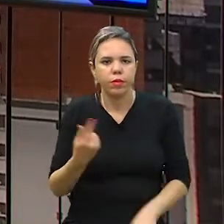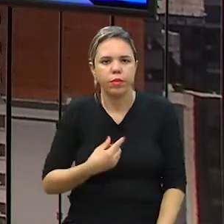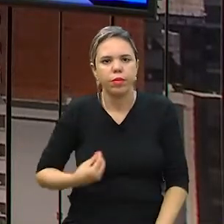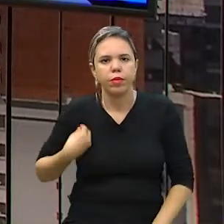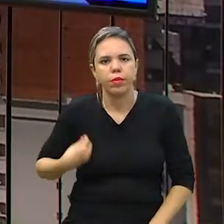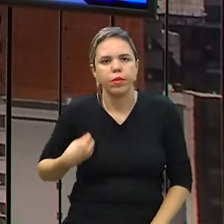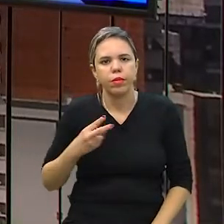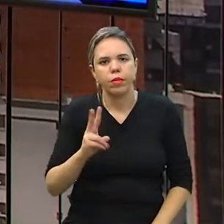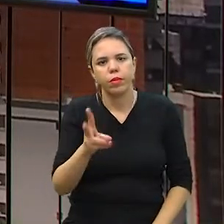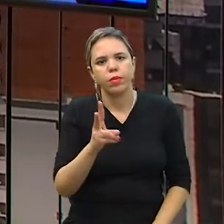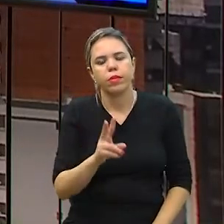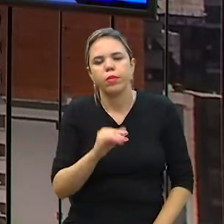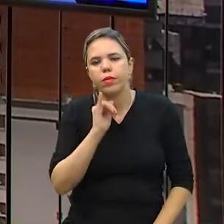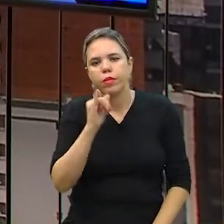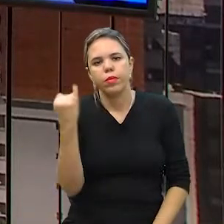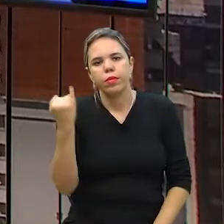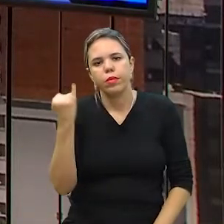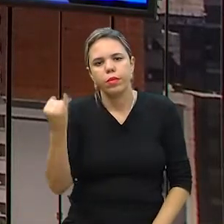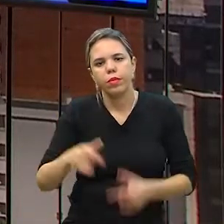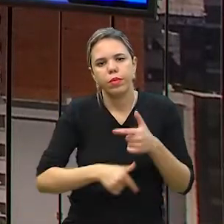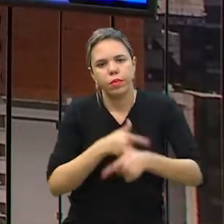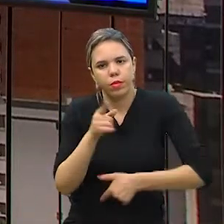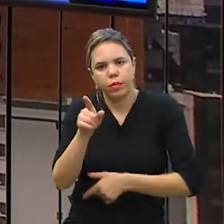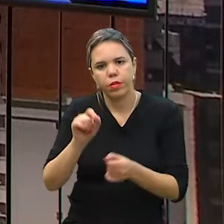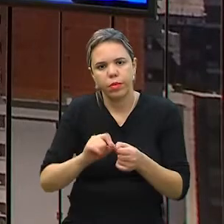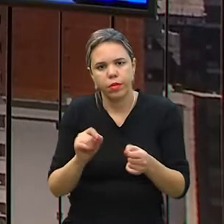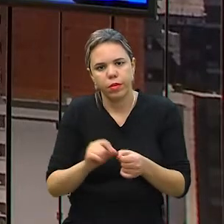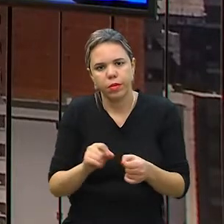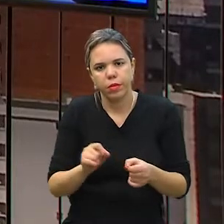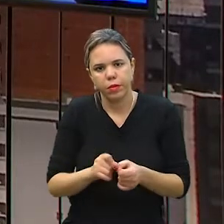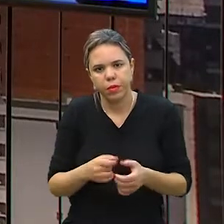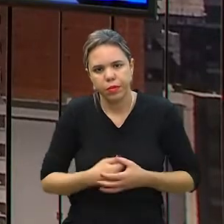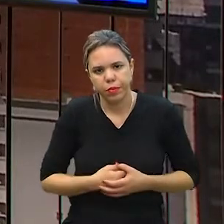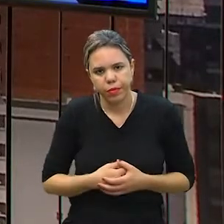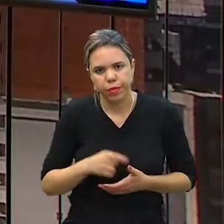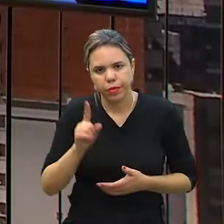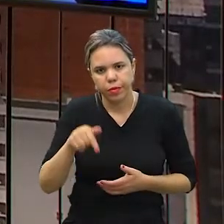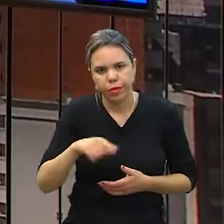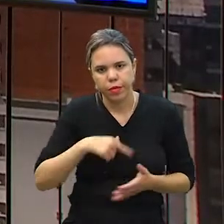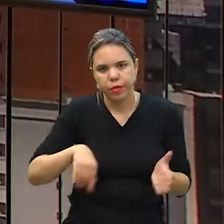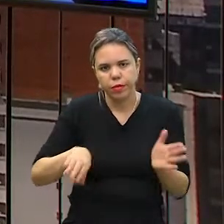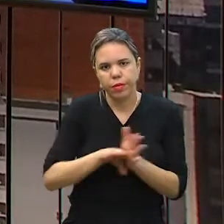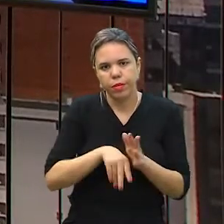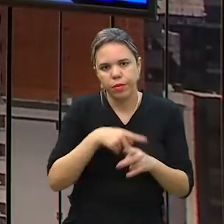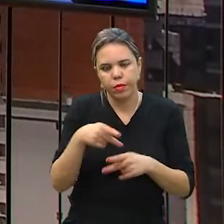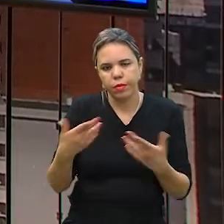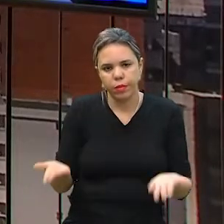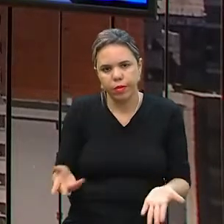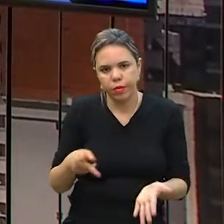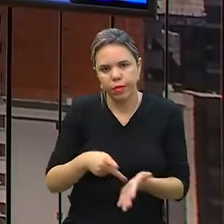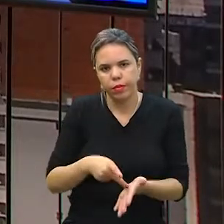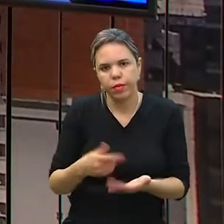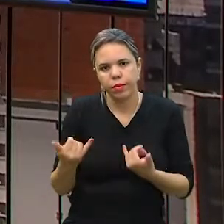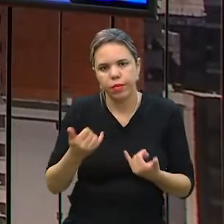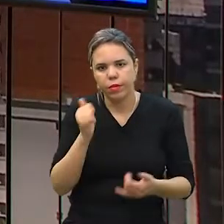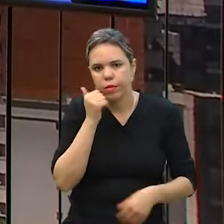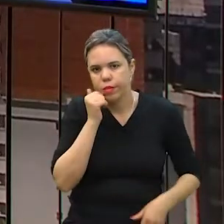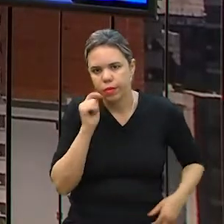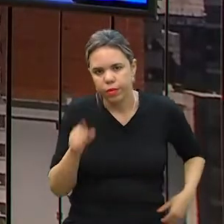aqui sempre para ressaltar a importância do trabalho que vocês fazem e é isso que tem que chegar para as pessoas, né? Ouvir a